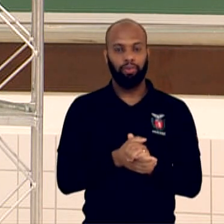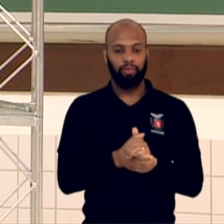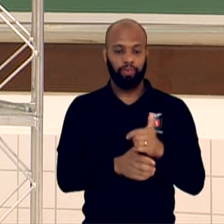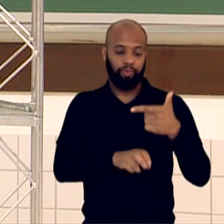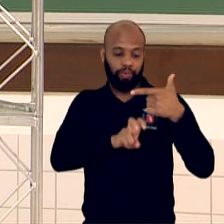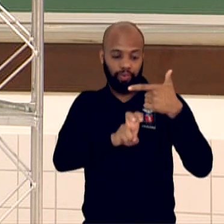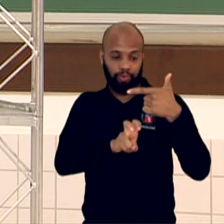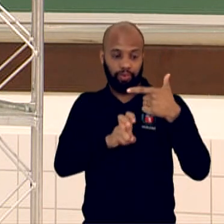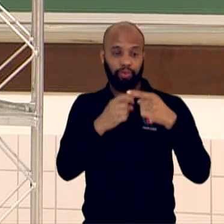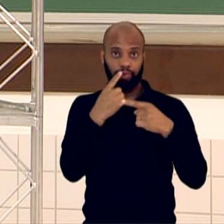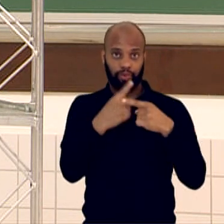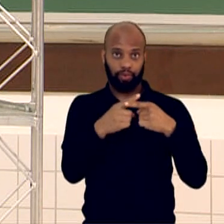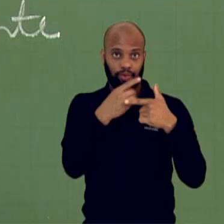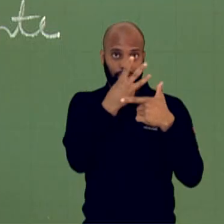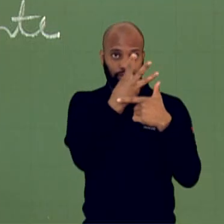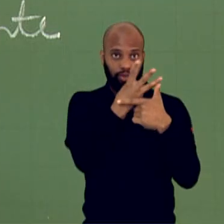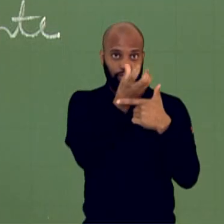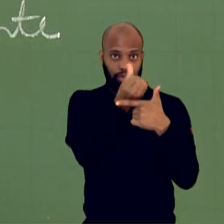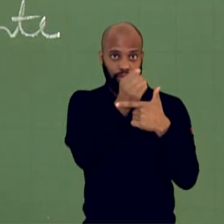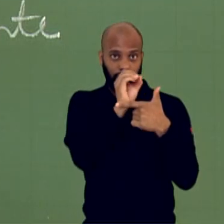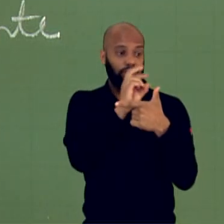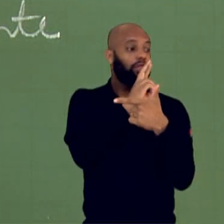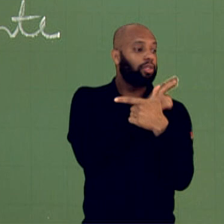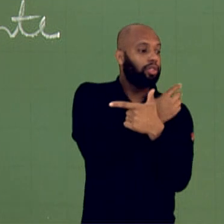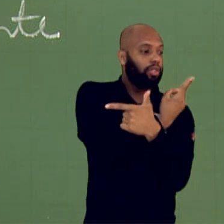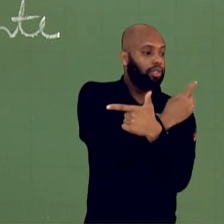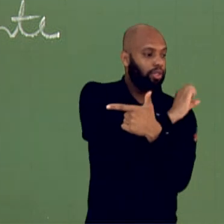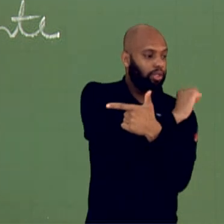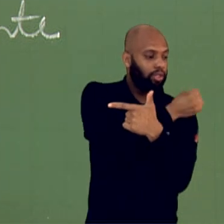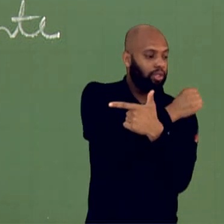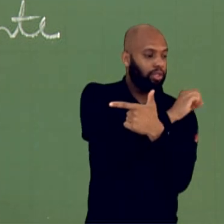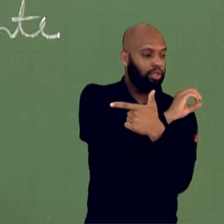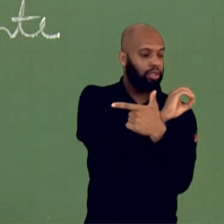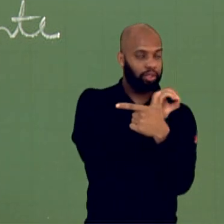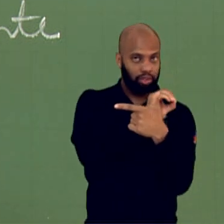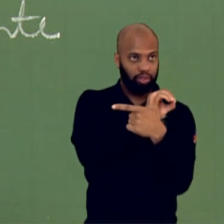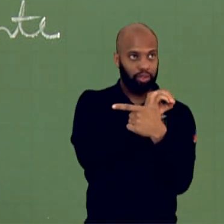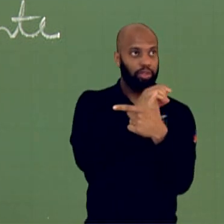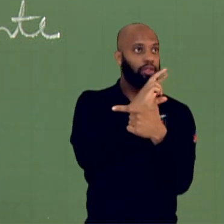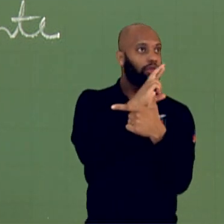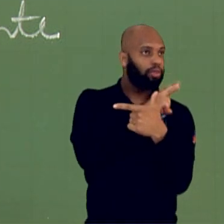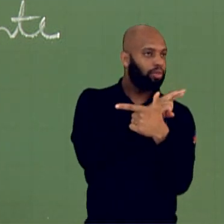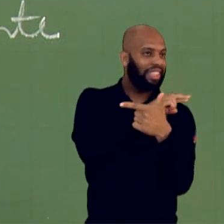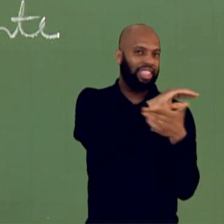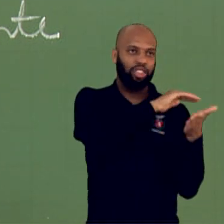vezes 360 é 1.800, ou seja, vai sobrar aqui